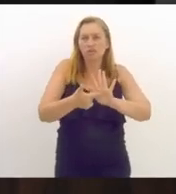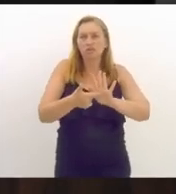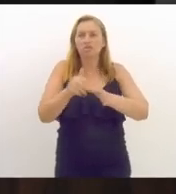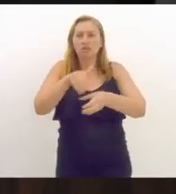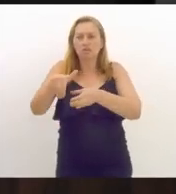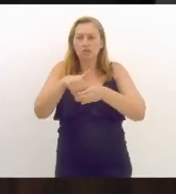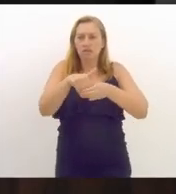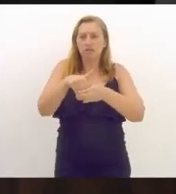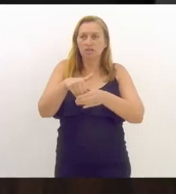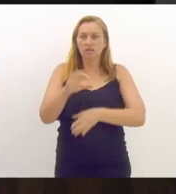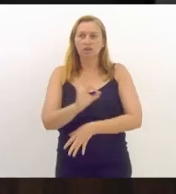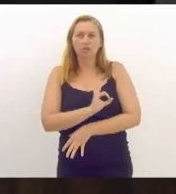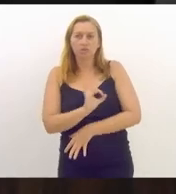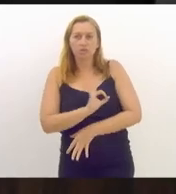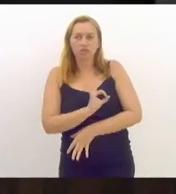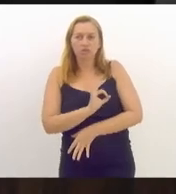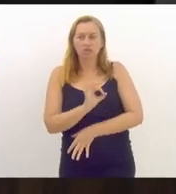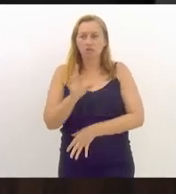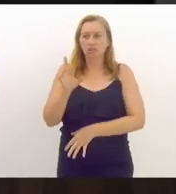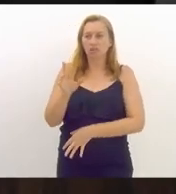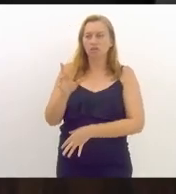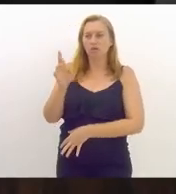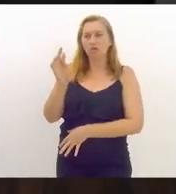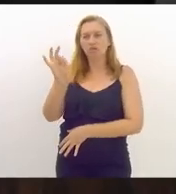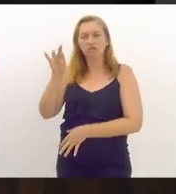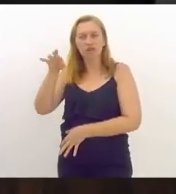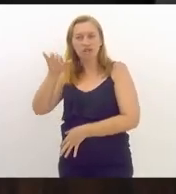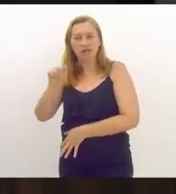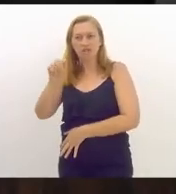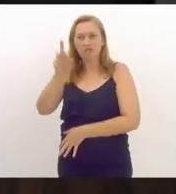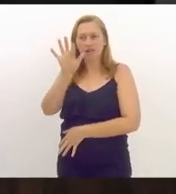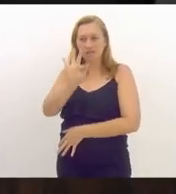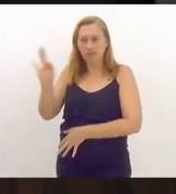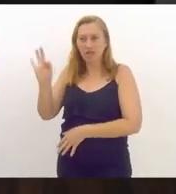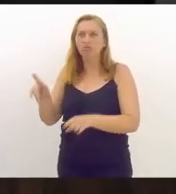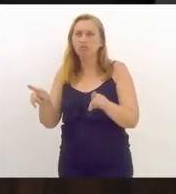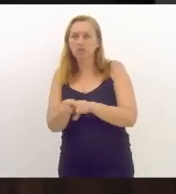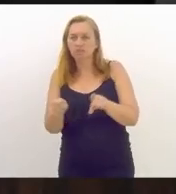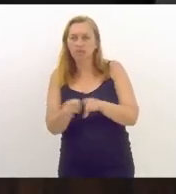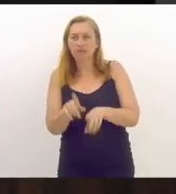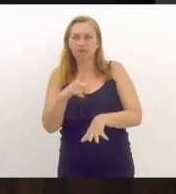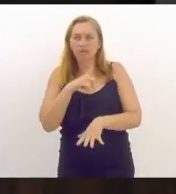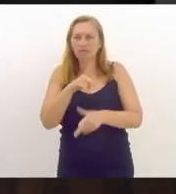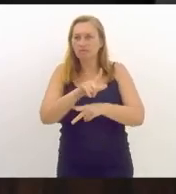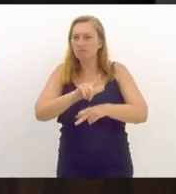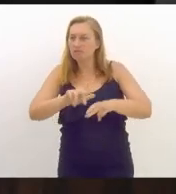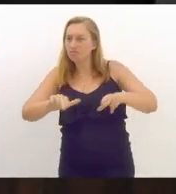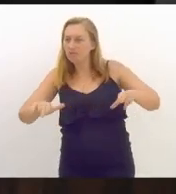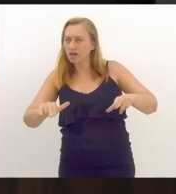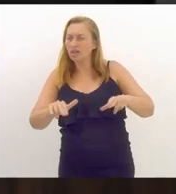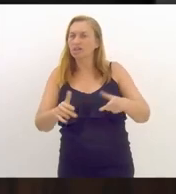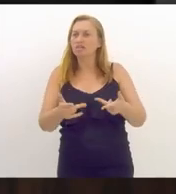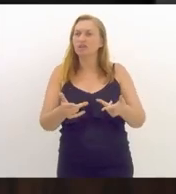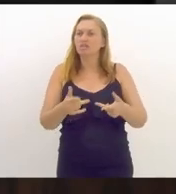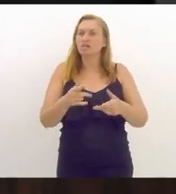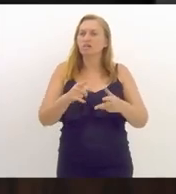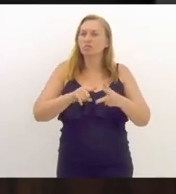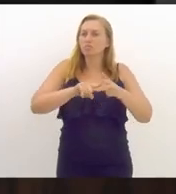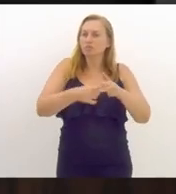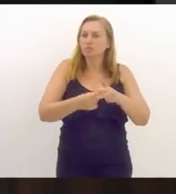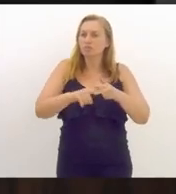a Polícia Rodoviária Federal mas teve também todas as mudanças que eles fizeram na legislação